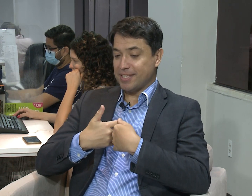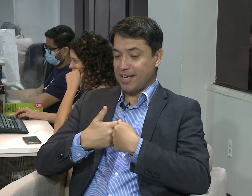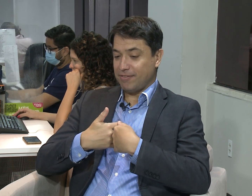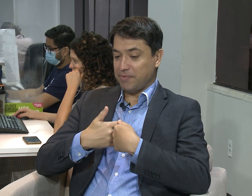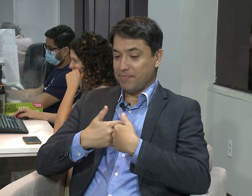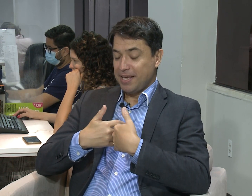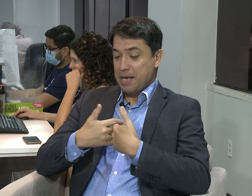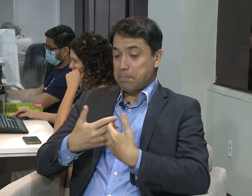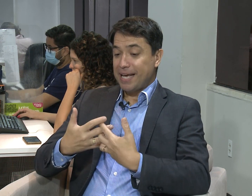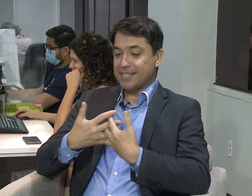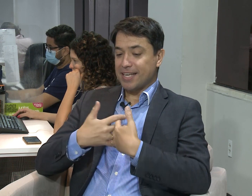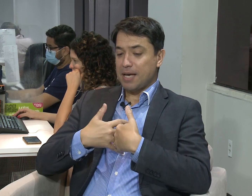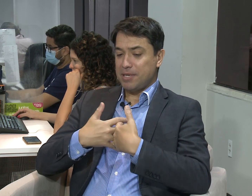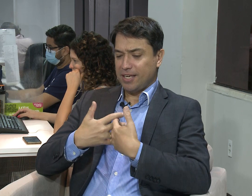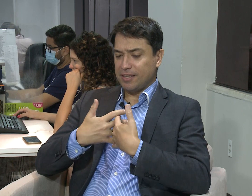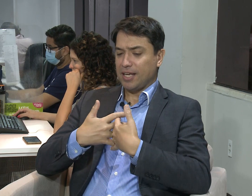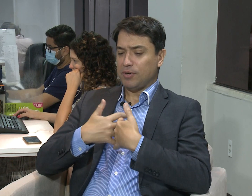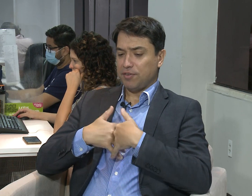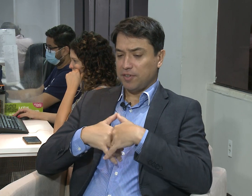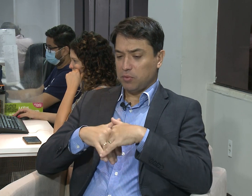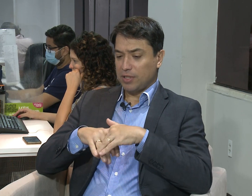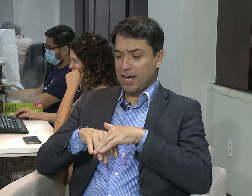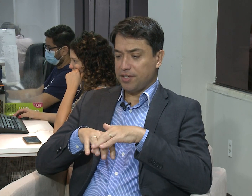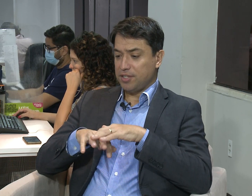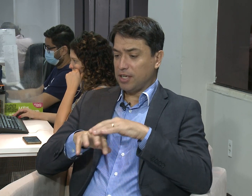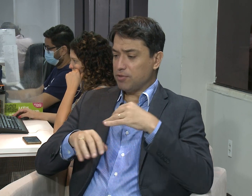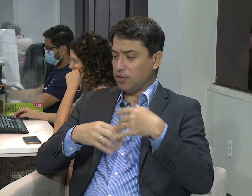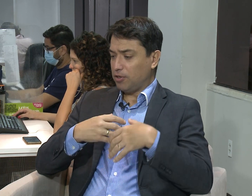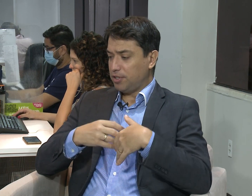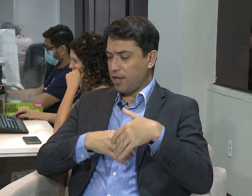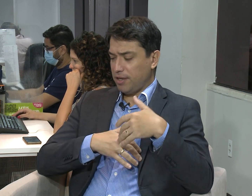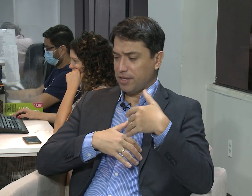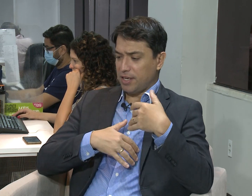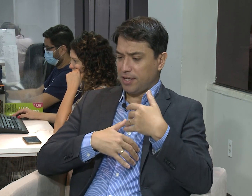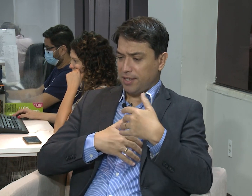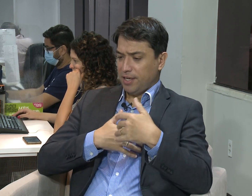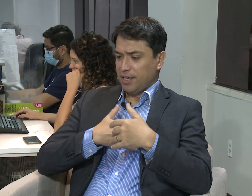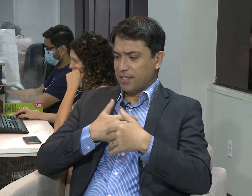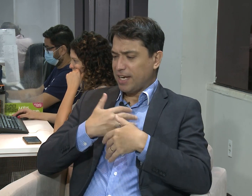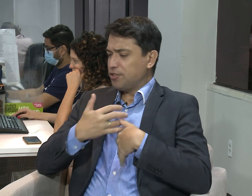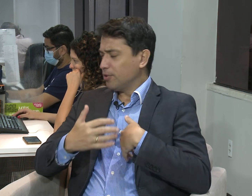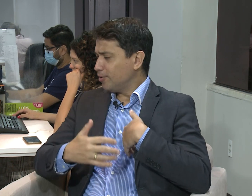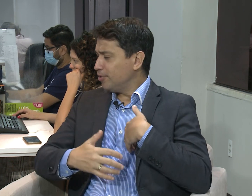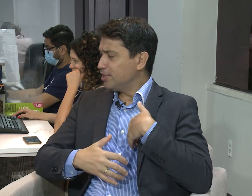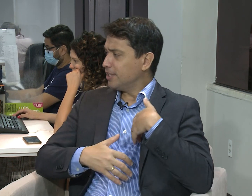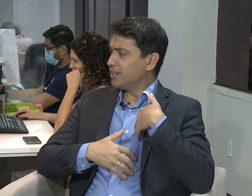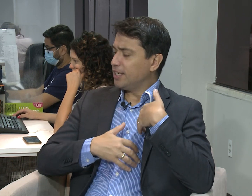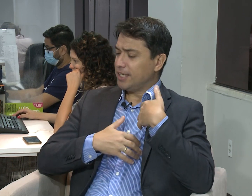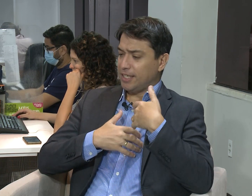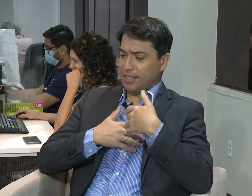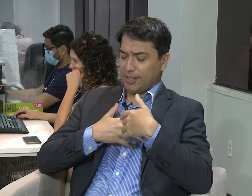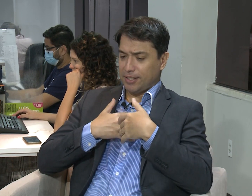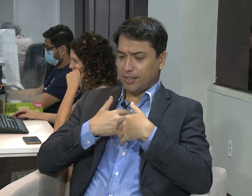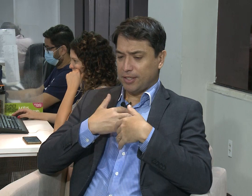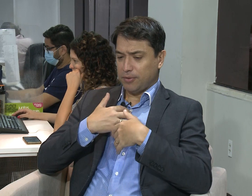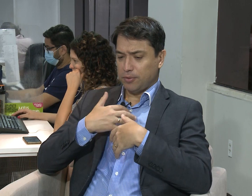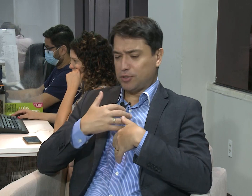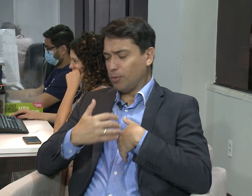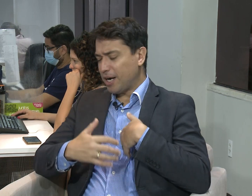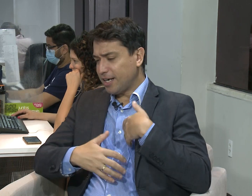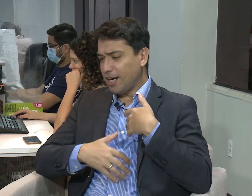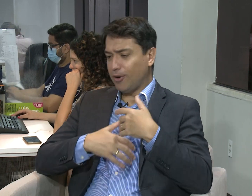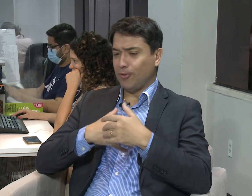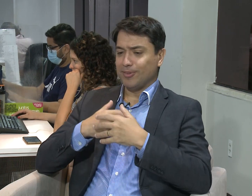se observam, percebem que tem uma dificuldade, não de ordem, né, cardiológica, né,